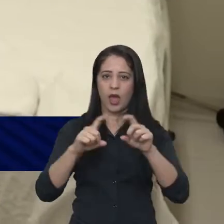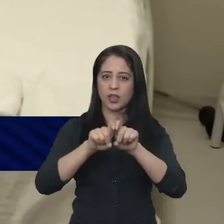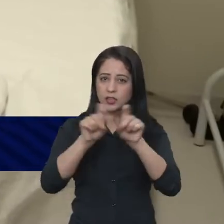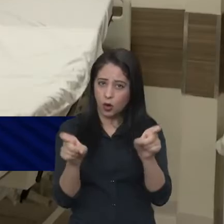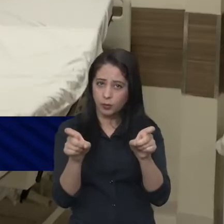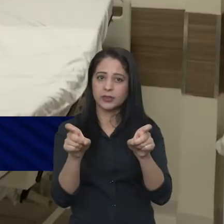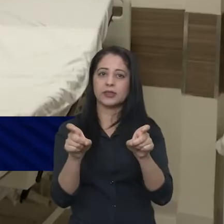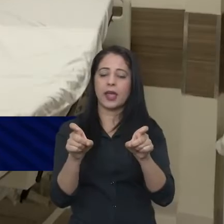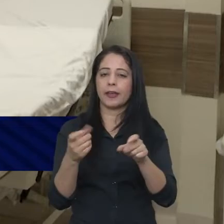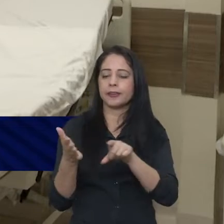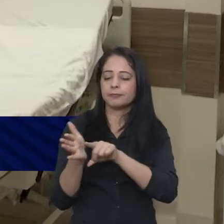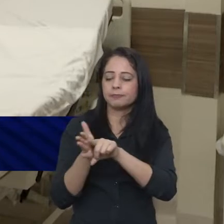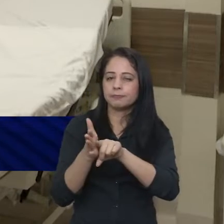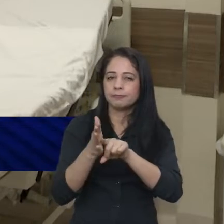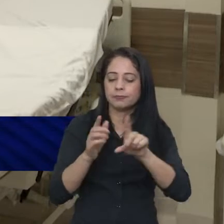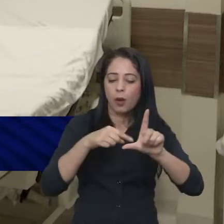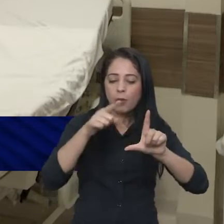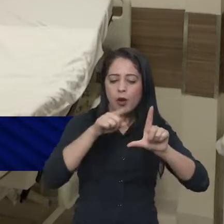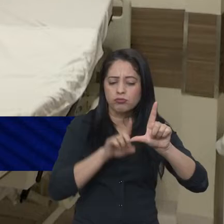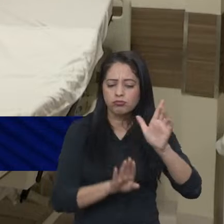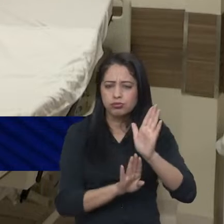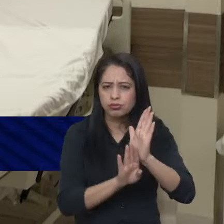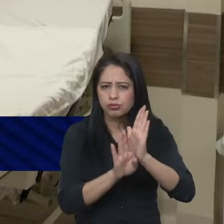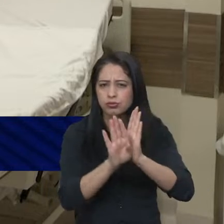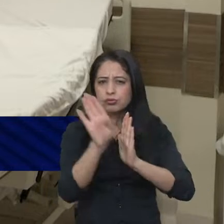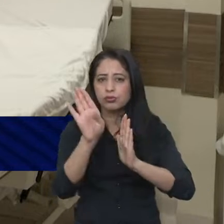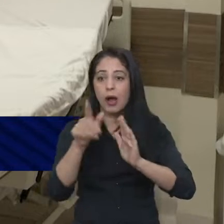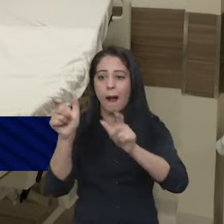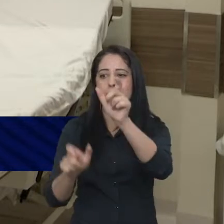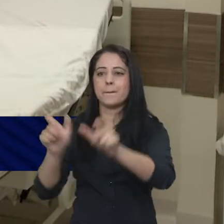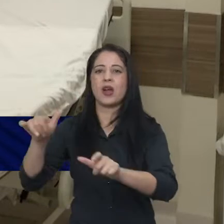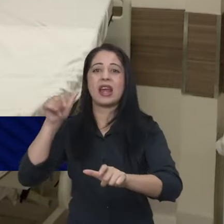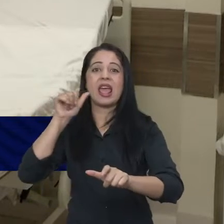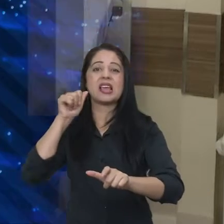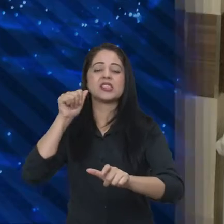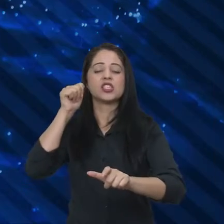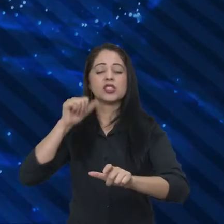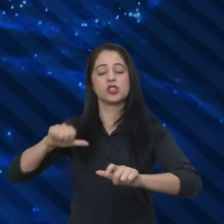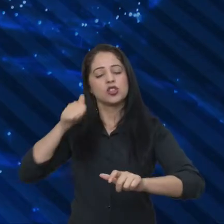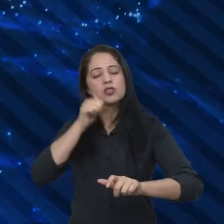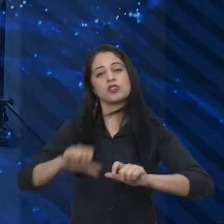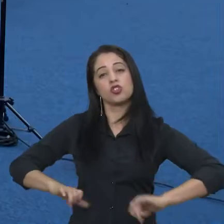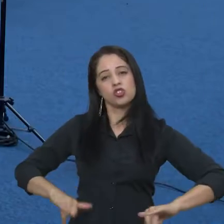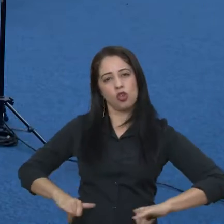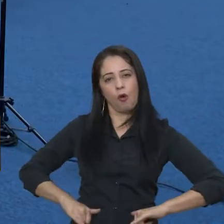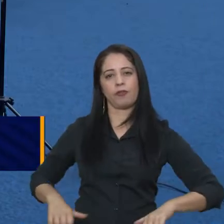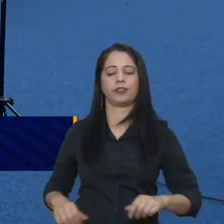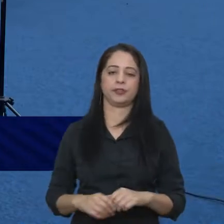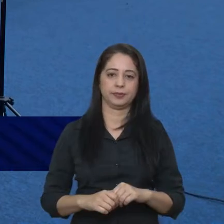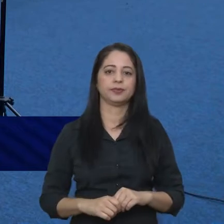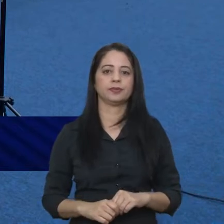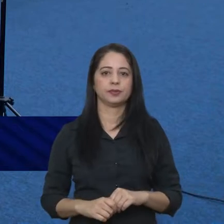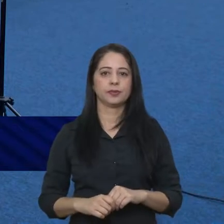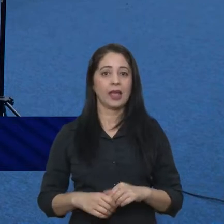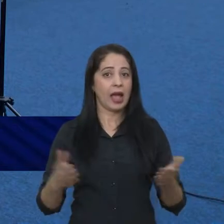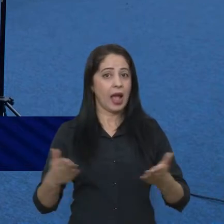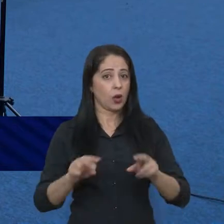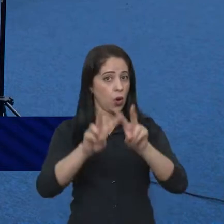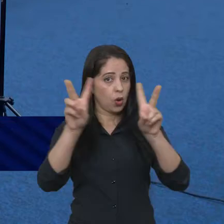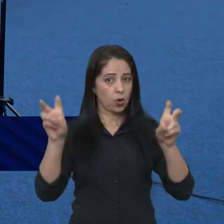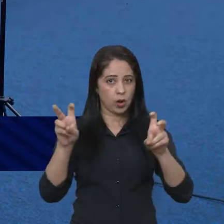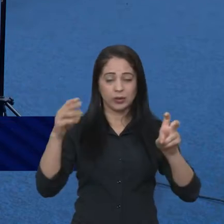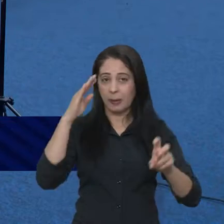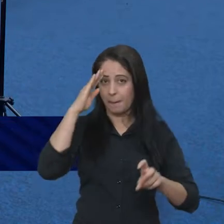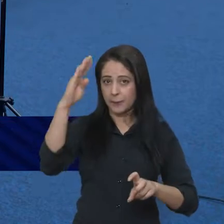revela aumento nos casos de abusos sofridos por mulheres na hora do parto. Confira os principais assuntos